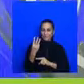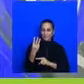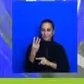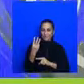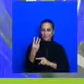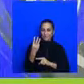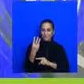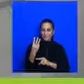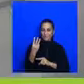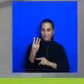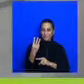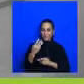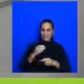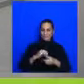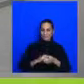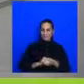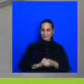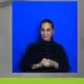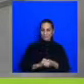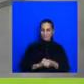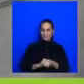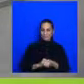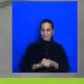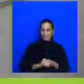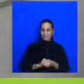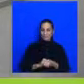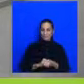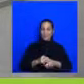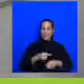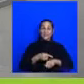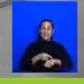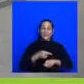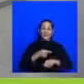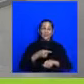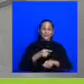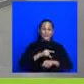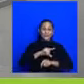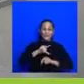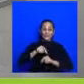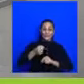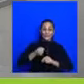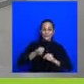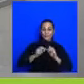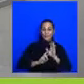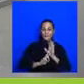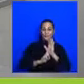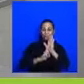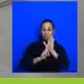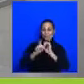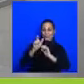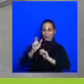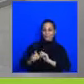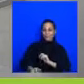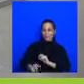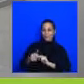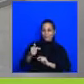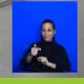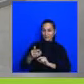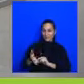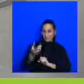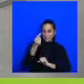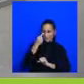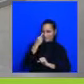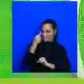Aí está no detalhe a Mariana apresentando para você. E agora o sorteio do número correspondente à coluna número